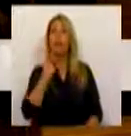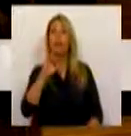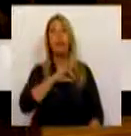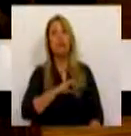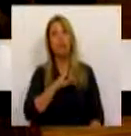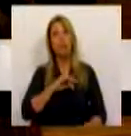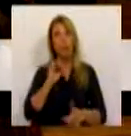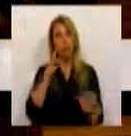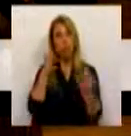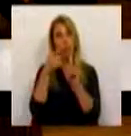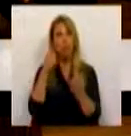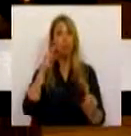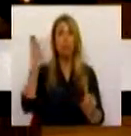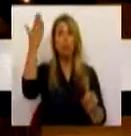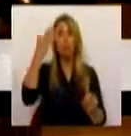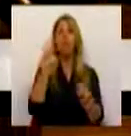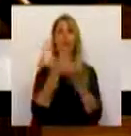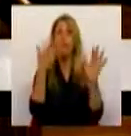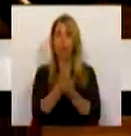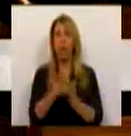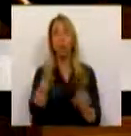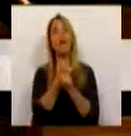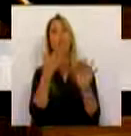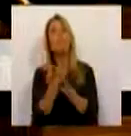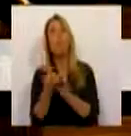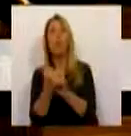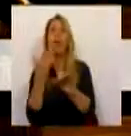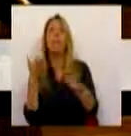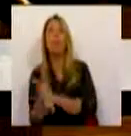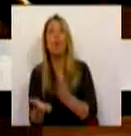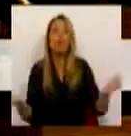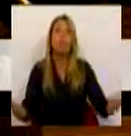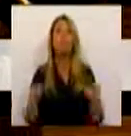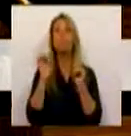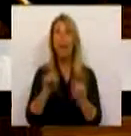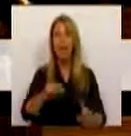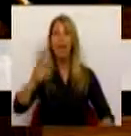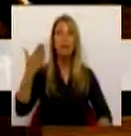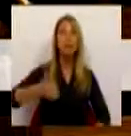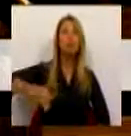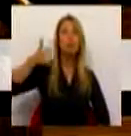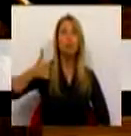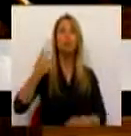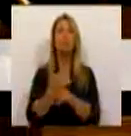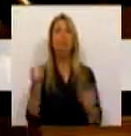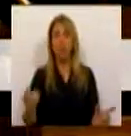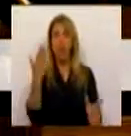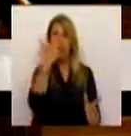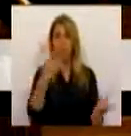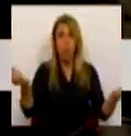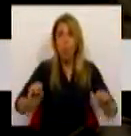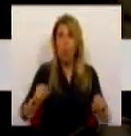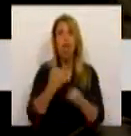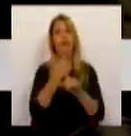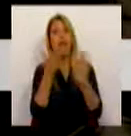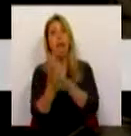para uma prioridade. Emprego, emprego, emprego. Esta é a grande prioridade, porque sem emprego, sem uma adequada